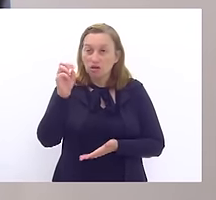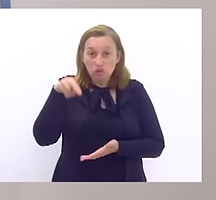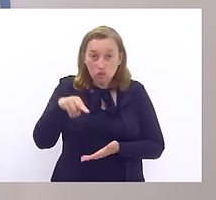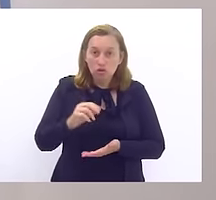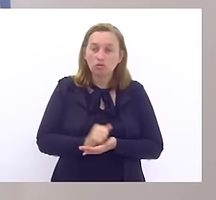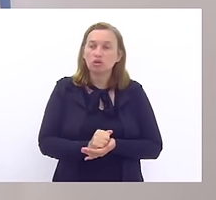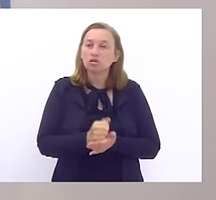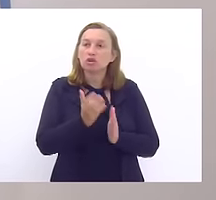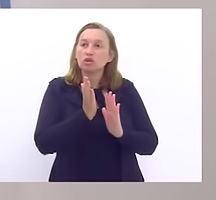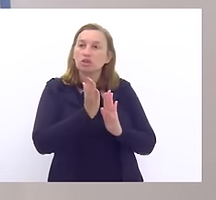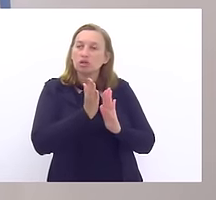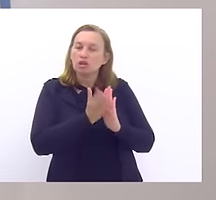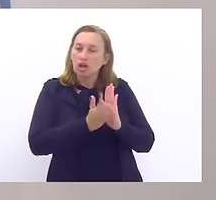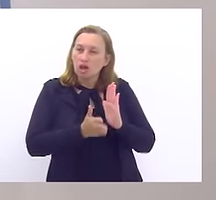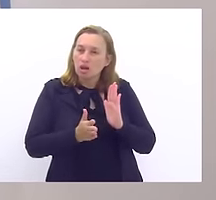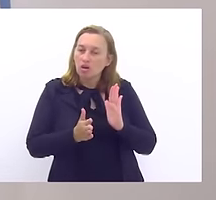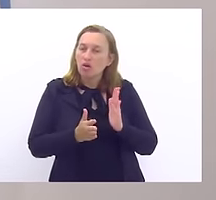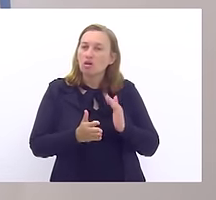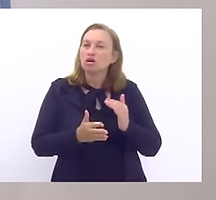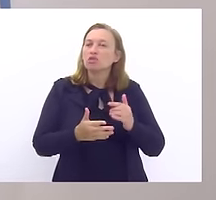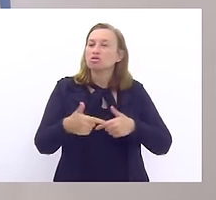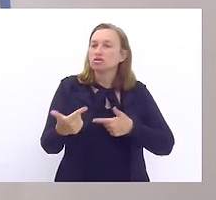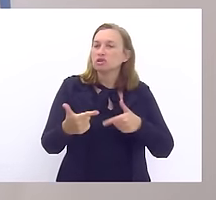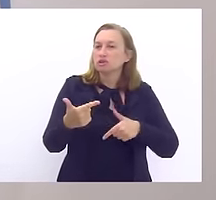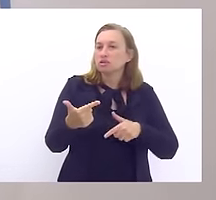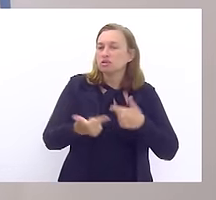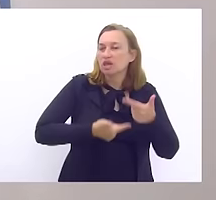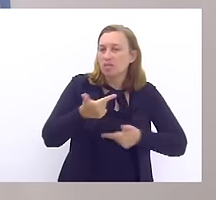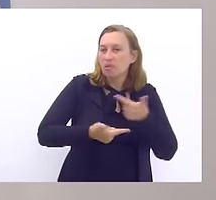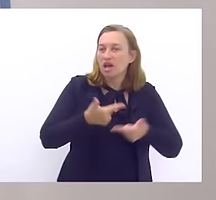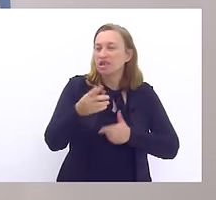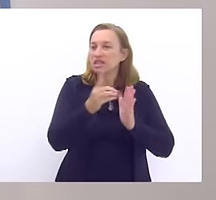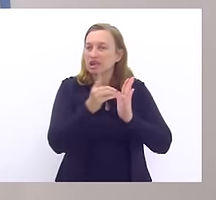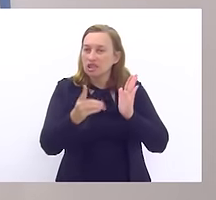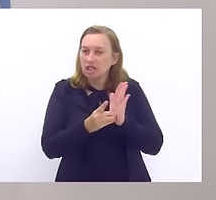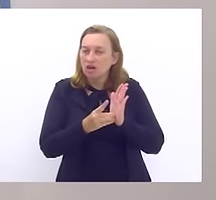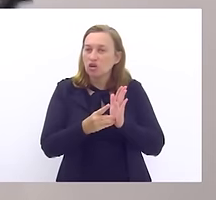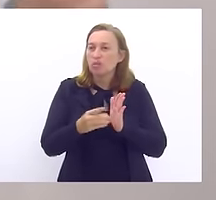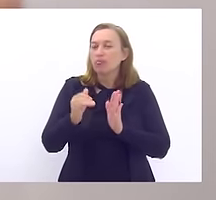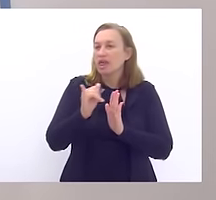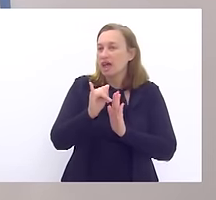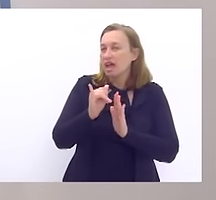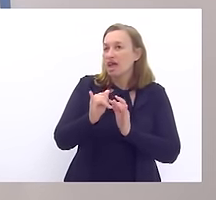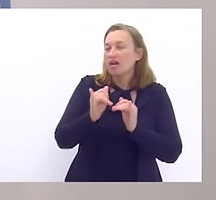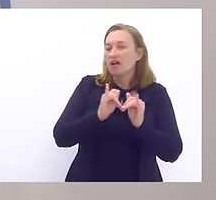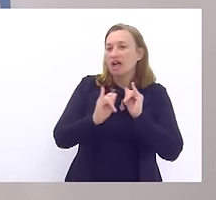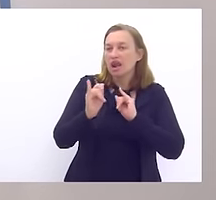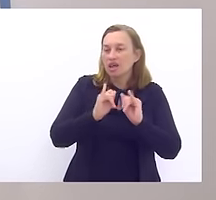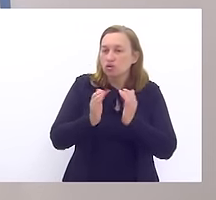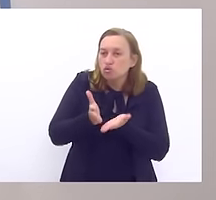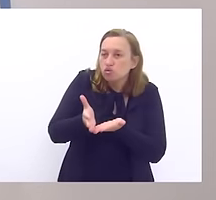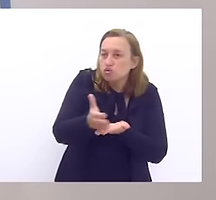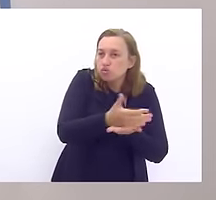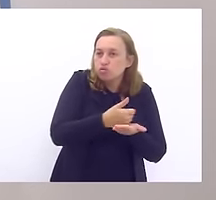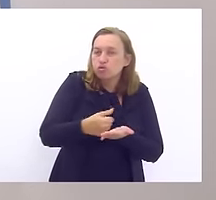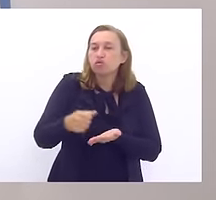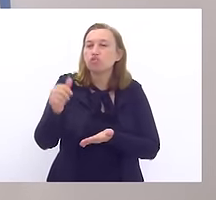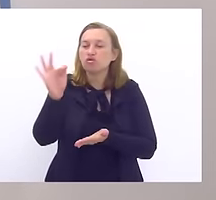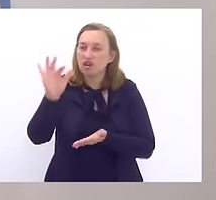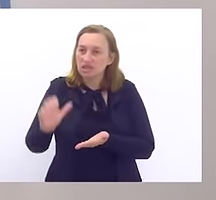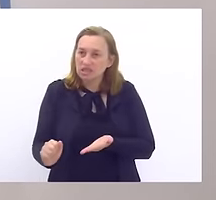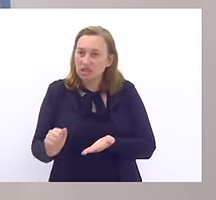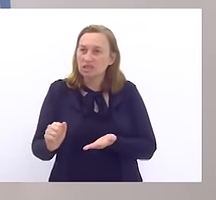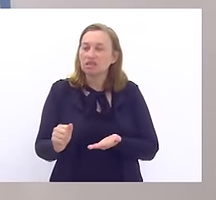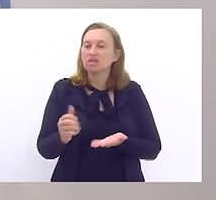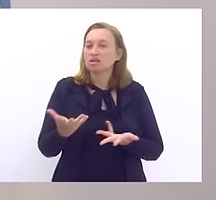ordens de serviço do Detran documentos da fazenda relatórios da fazenda que falam sobre arrecadação são Esse é o primeiro round de